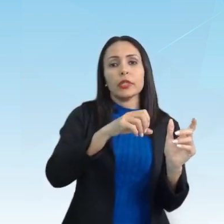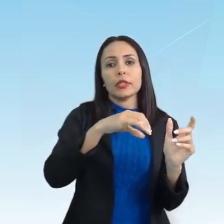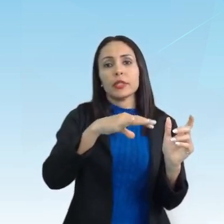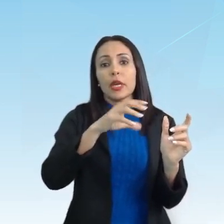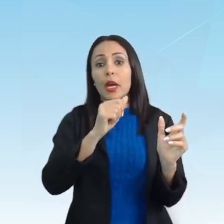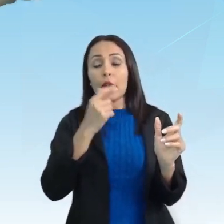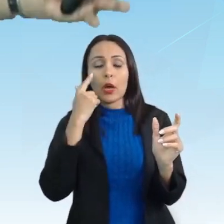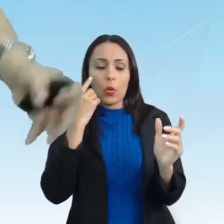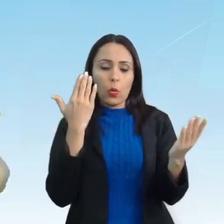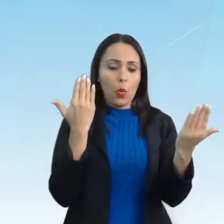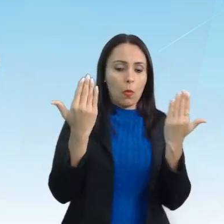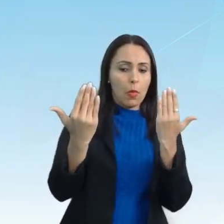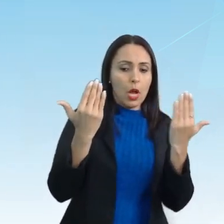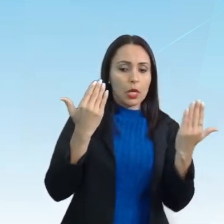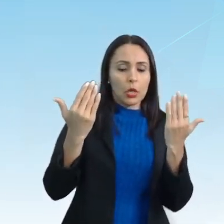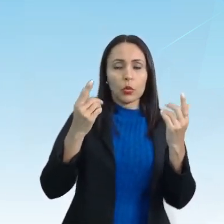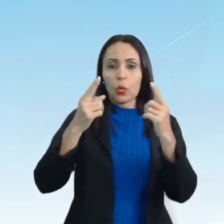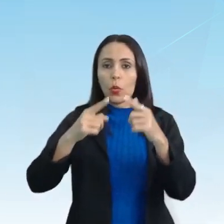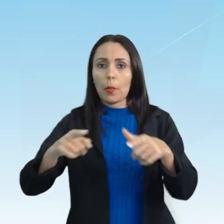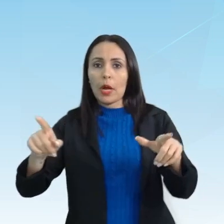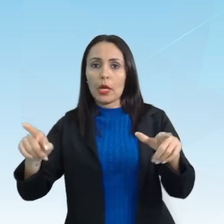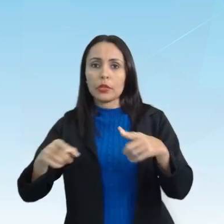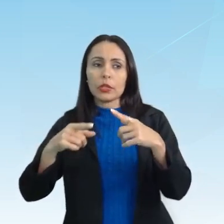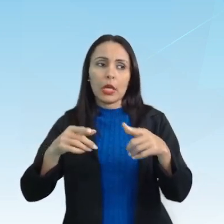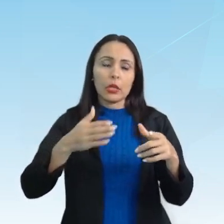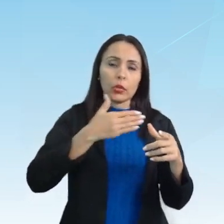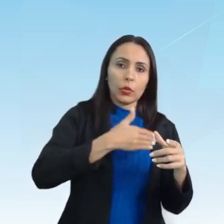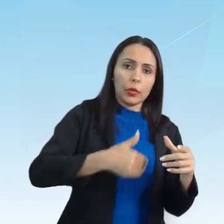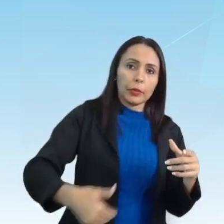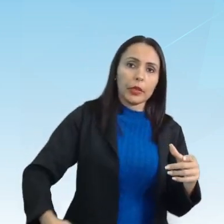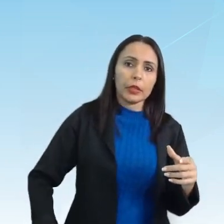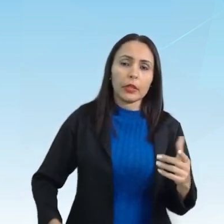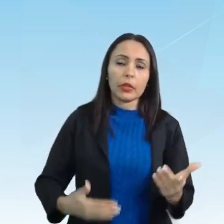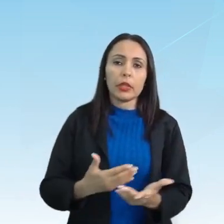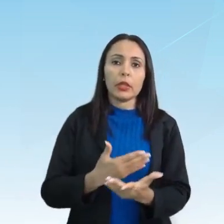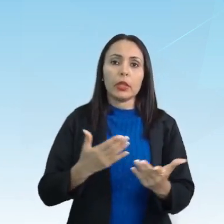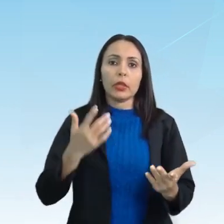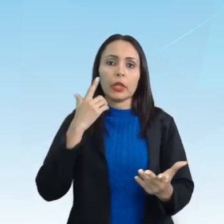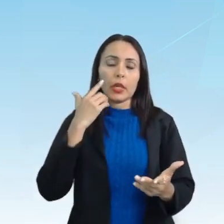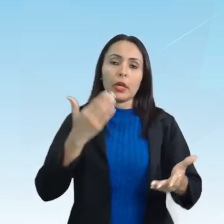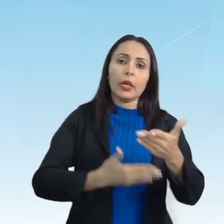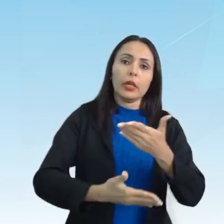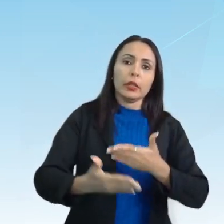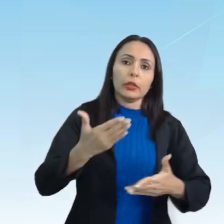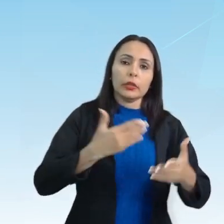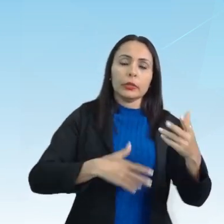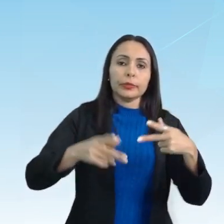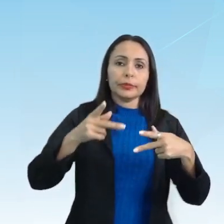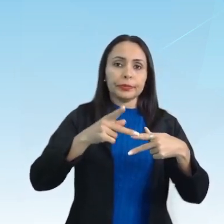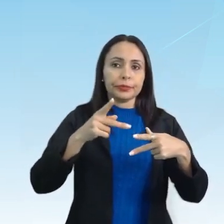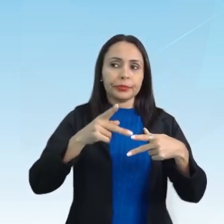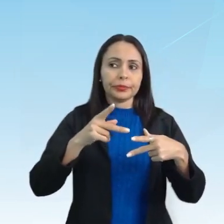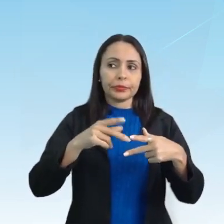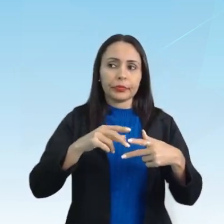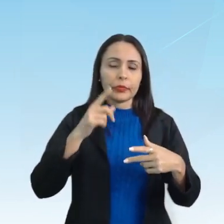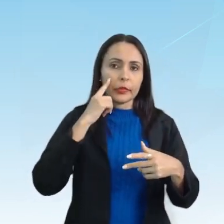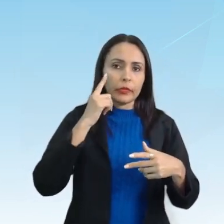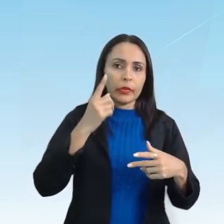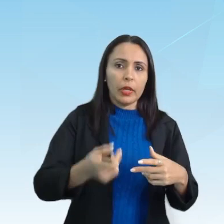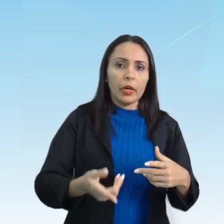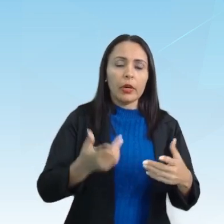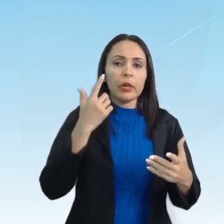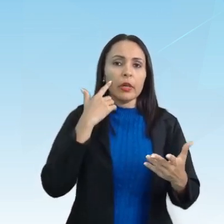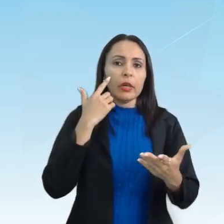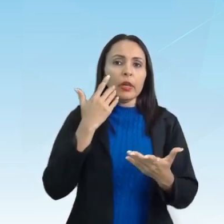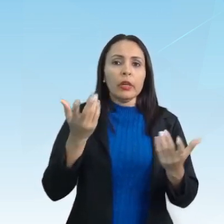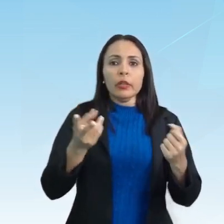regência com tanto musical quanto de governo, aprendemos a relação com as preposições, vimos a